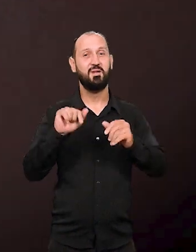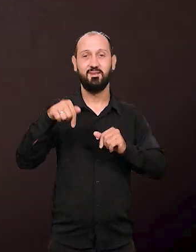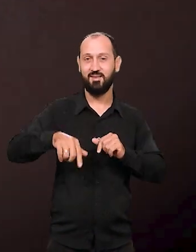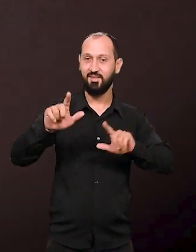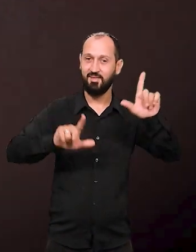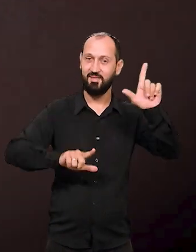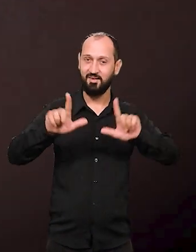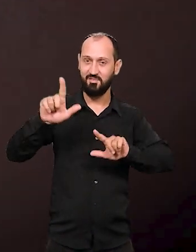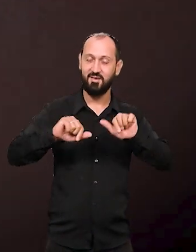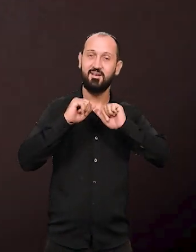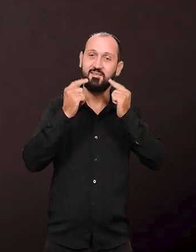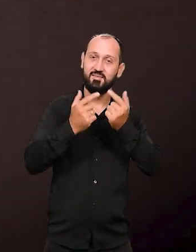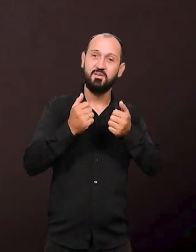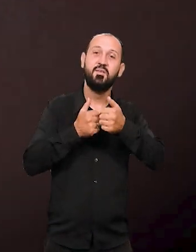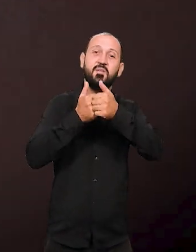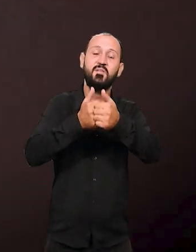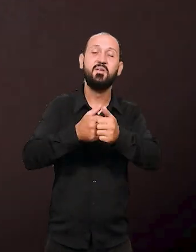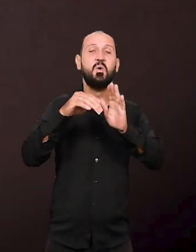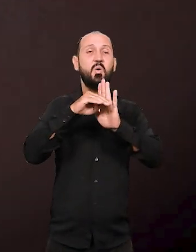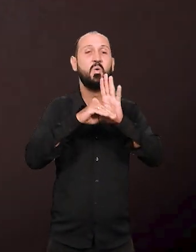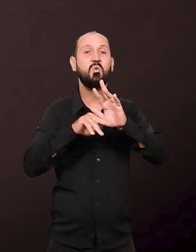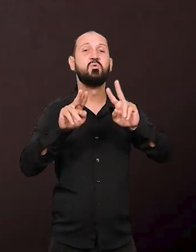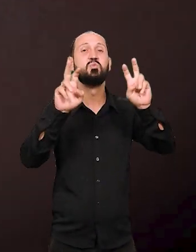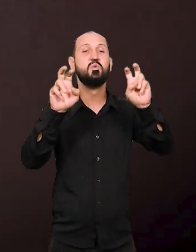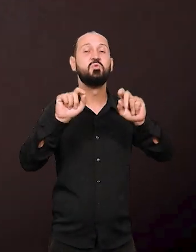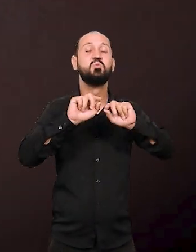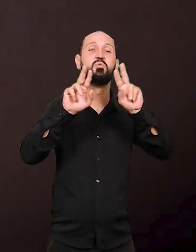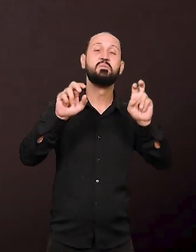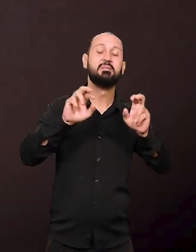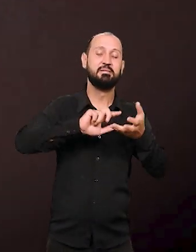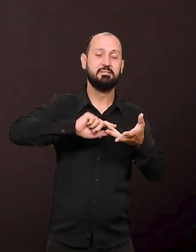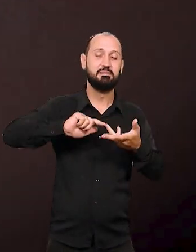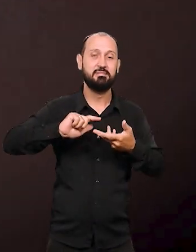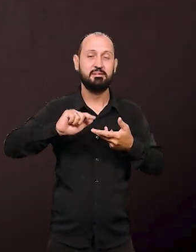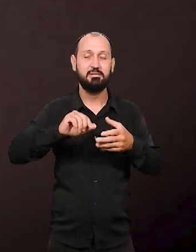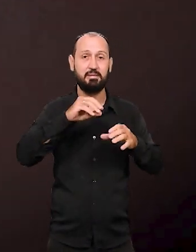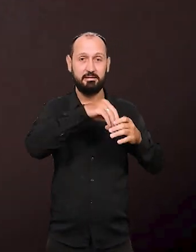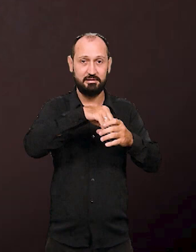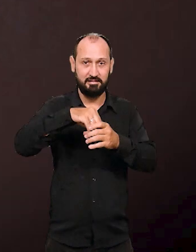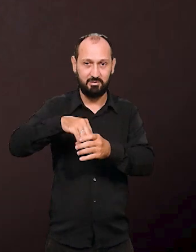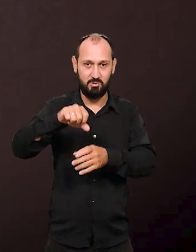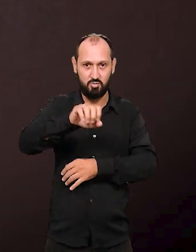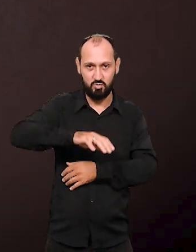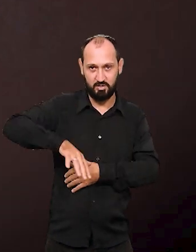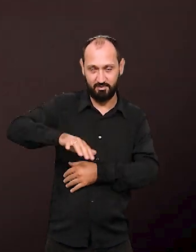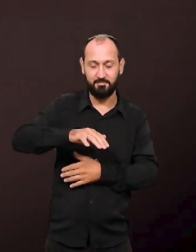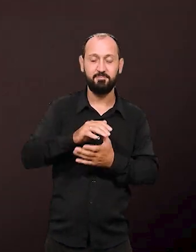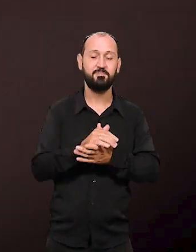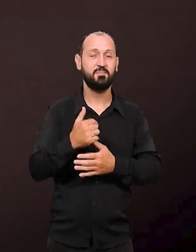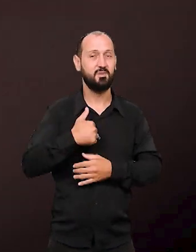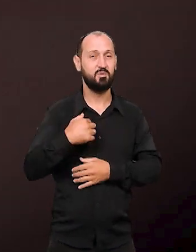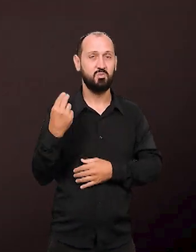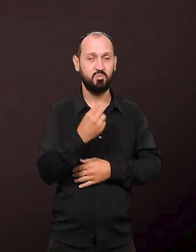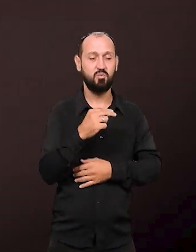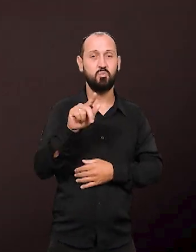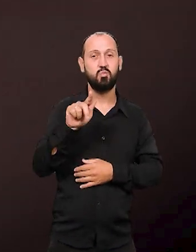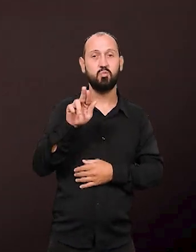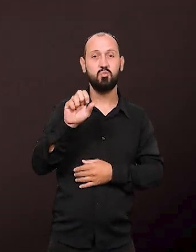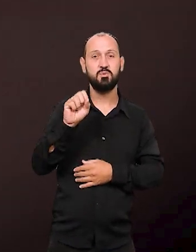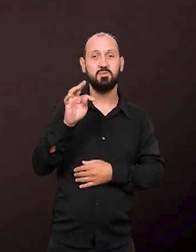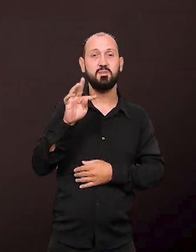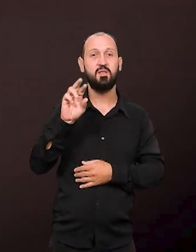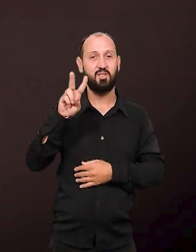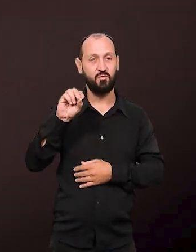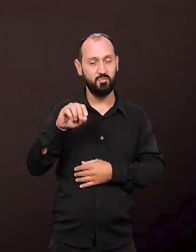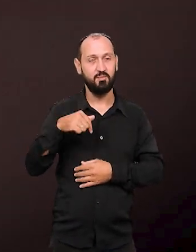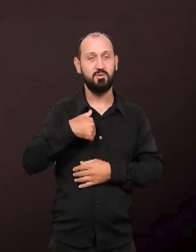Olá, aqui na TV Assembleia você acompanha os principais assuntos que abrangem os mais diversos setores da nossa sociedade. Eu sou Gustavo Faques e